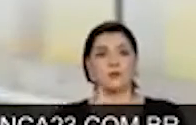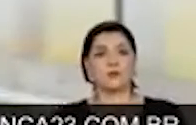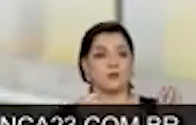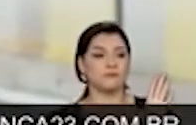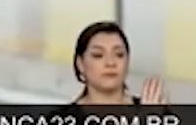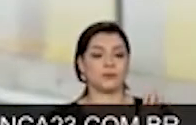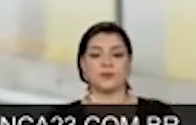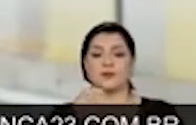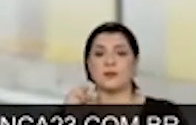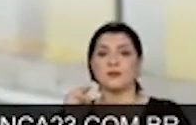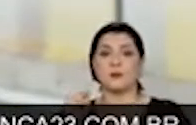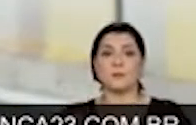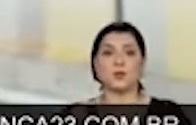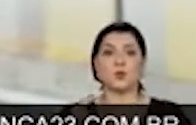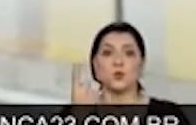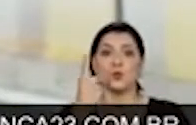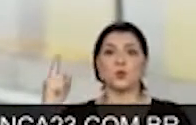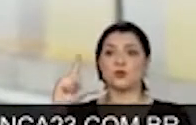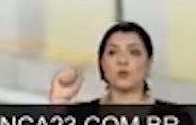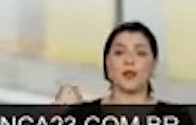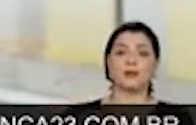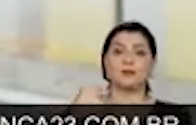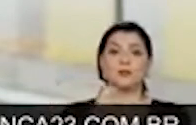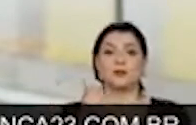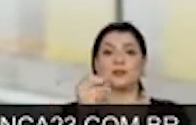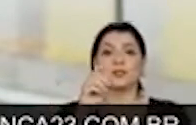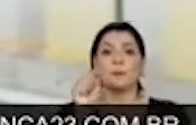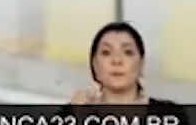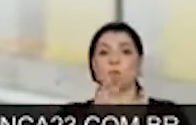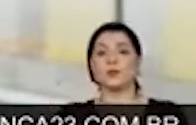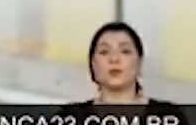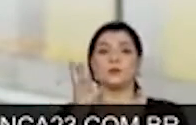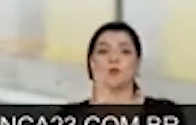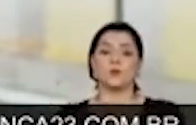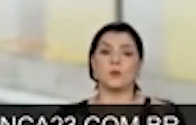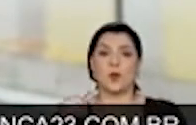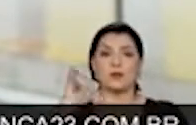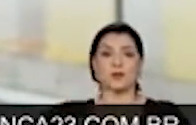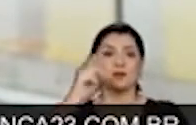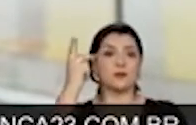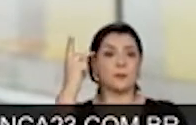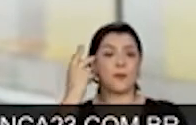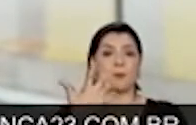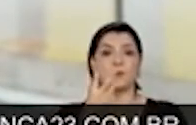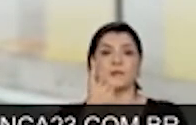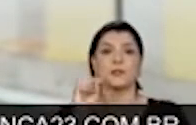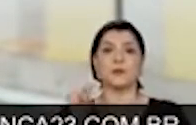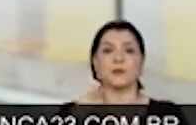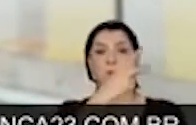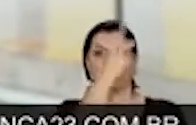60 mil desaparecidos na última década. O estado de São Paulo concentra o maior número, cerca de 30 mil